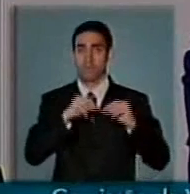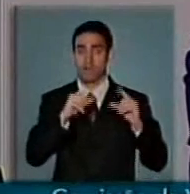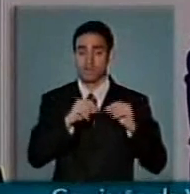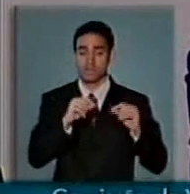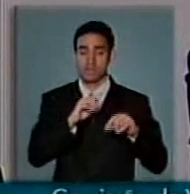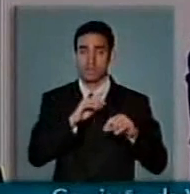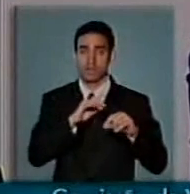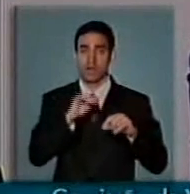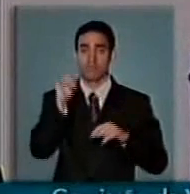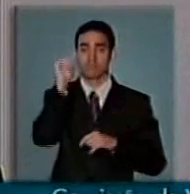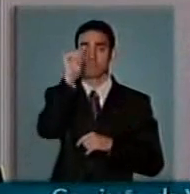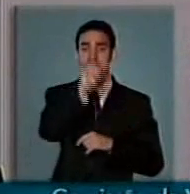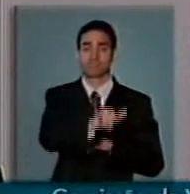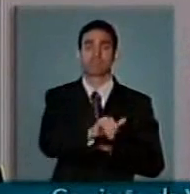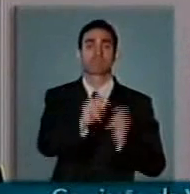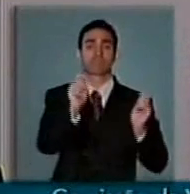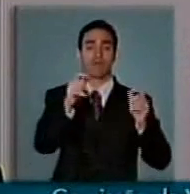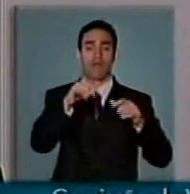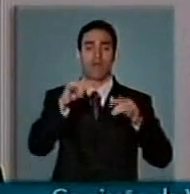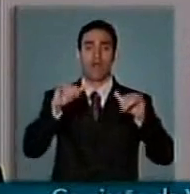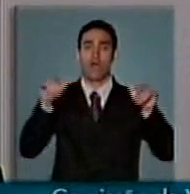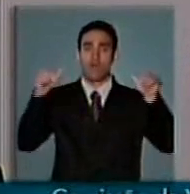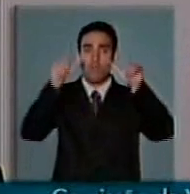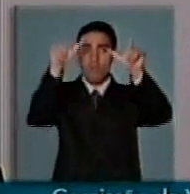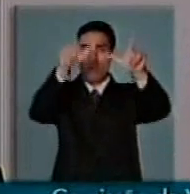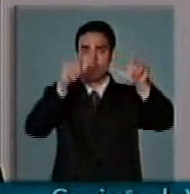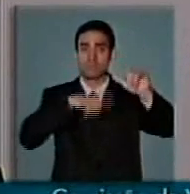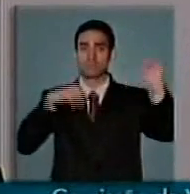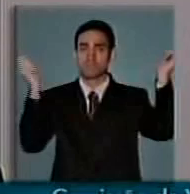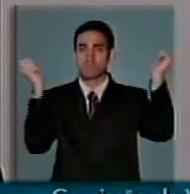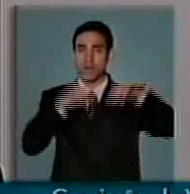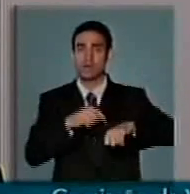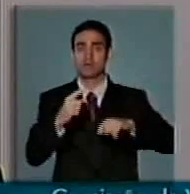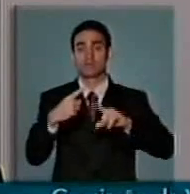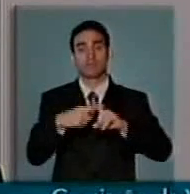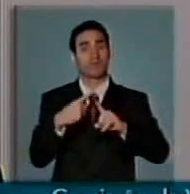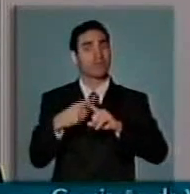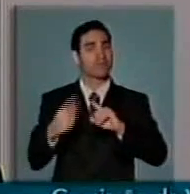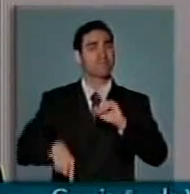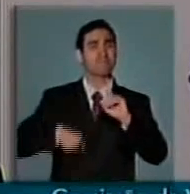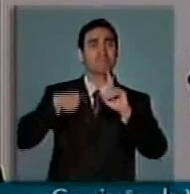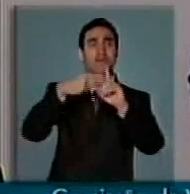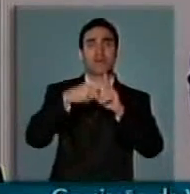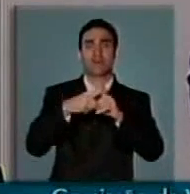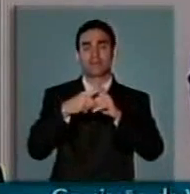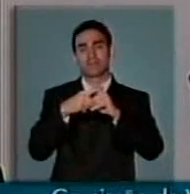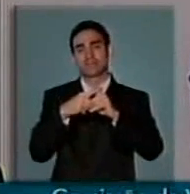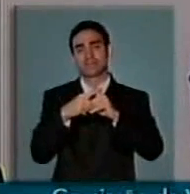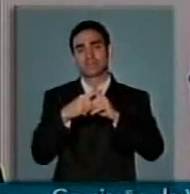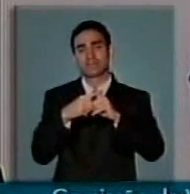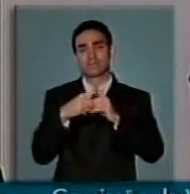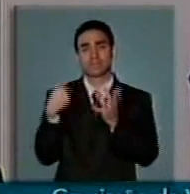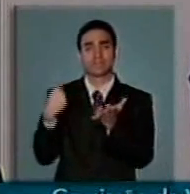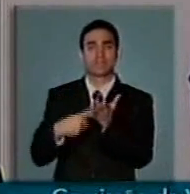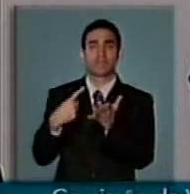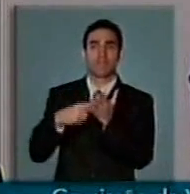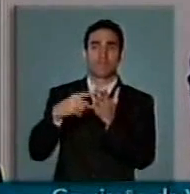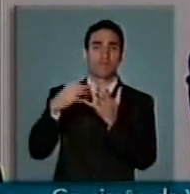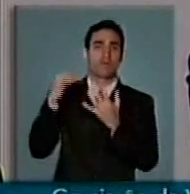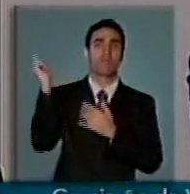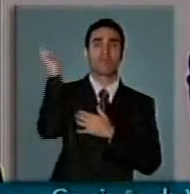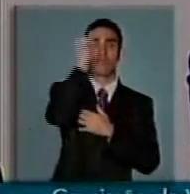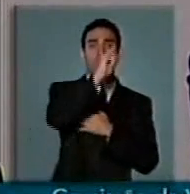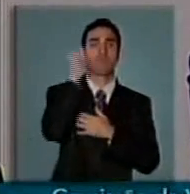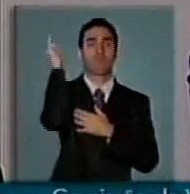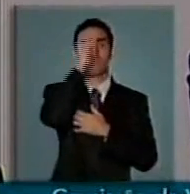a capacidade de atender todo o acréscimo de voos que vai ocorrer no país até 2016. Então,